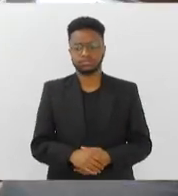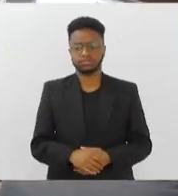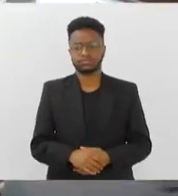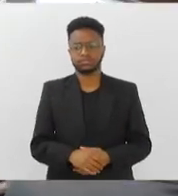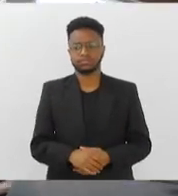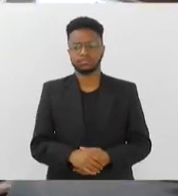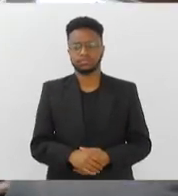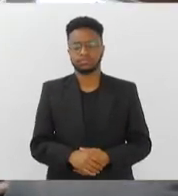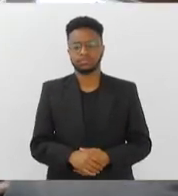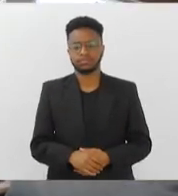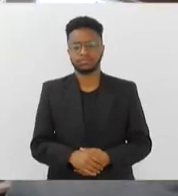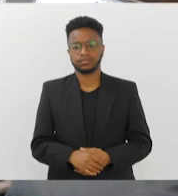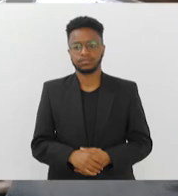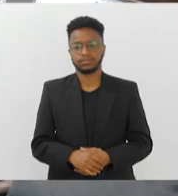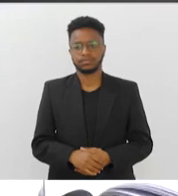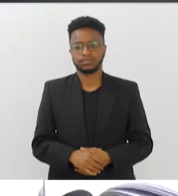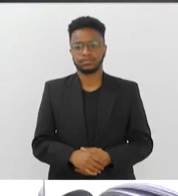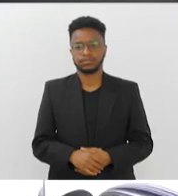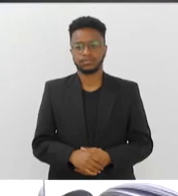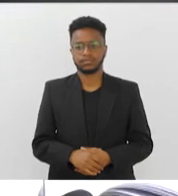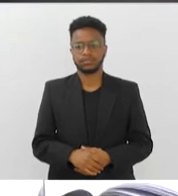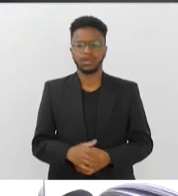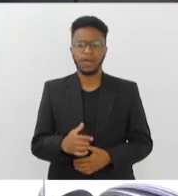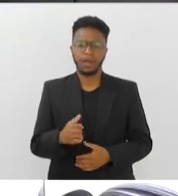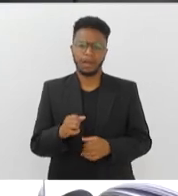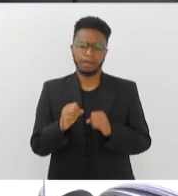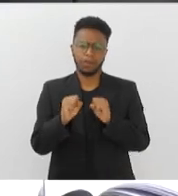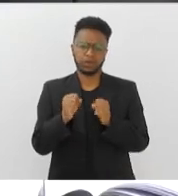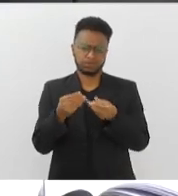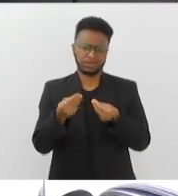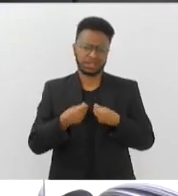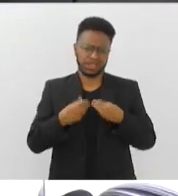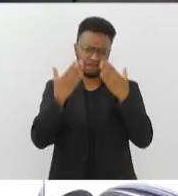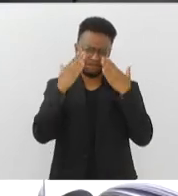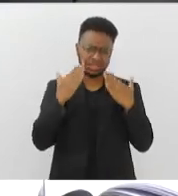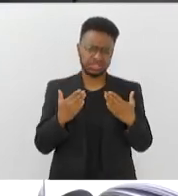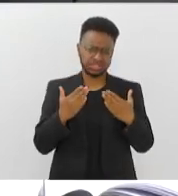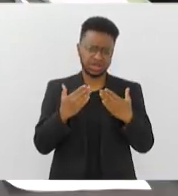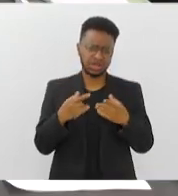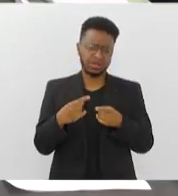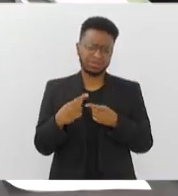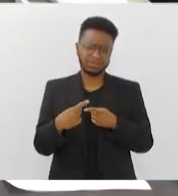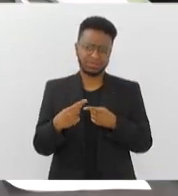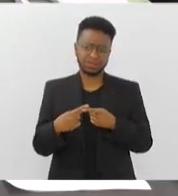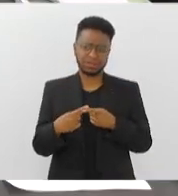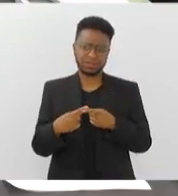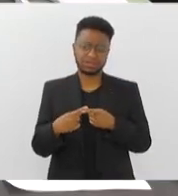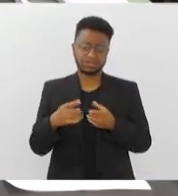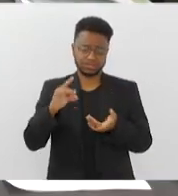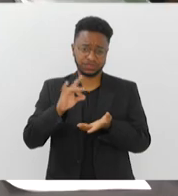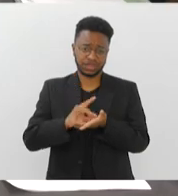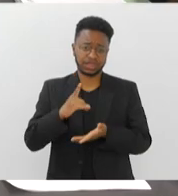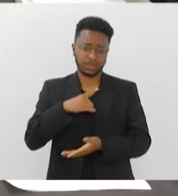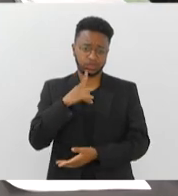Eu vou pedir. O senhor pode me dar vista? Eu também quero vista, porque, na verdade, deputado Luiz Paulo, já existe o dia no nosso calendário,